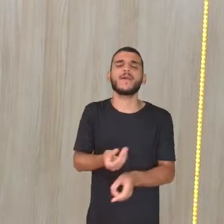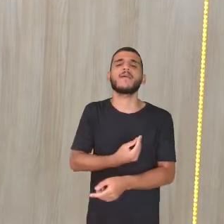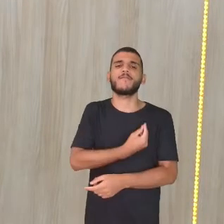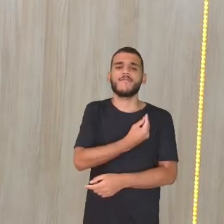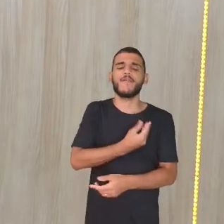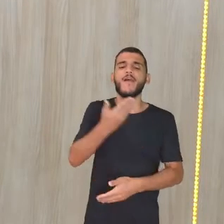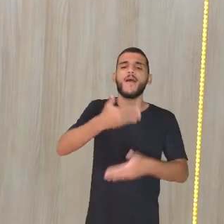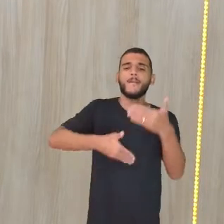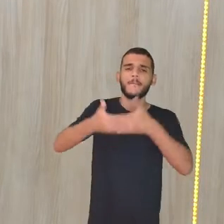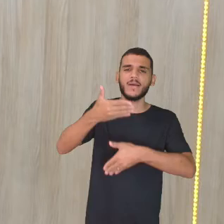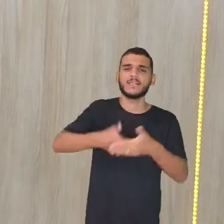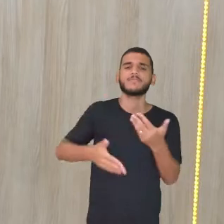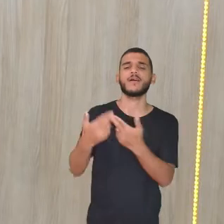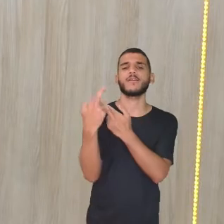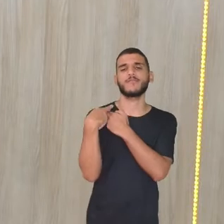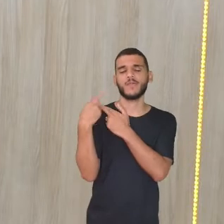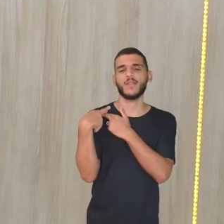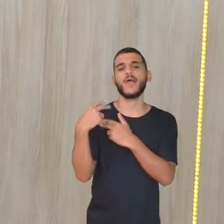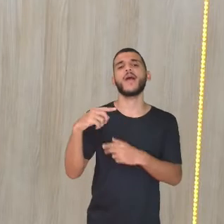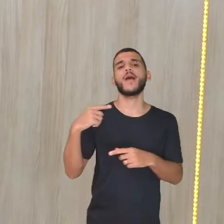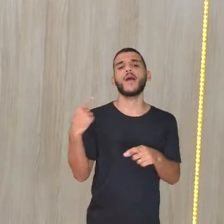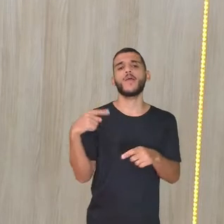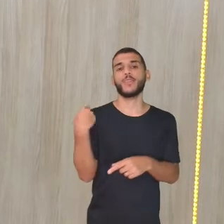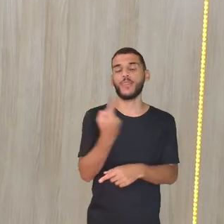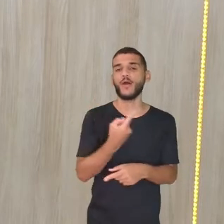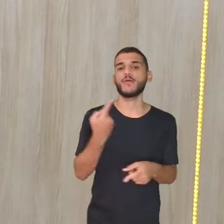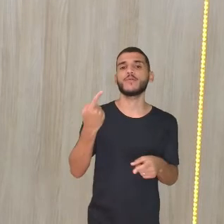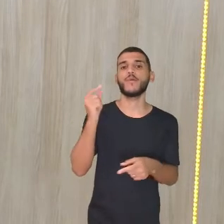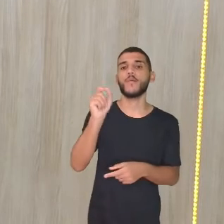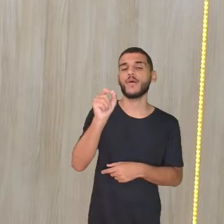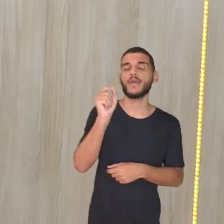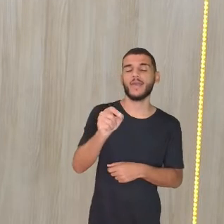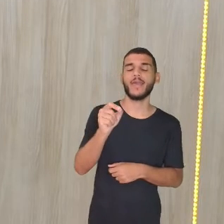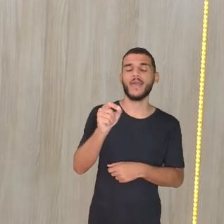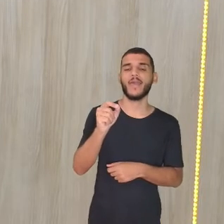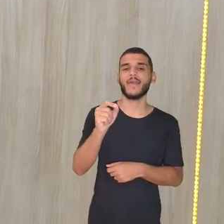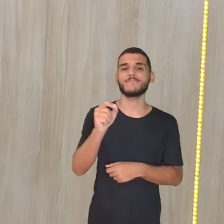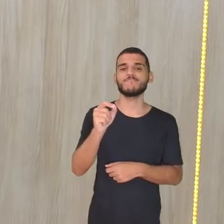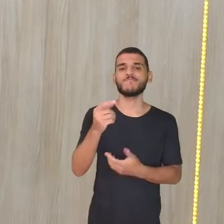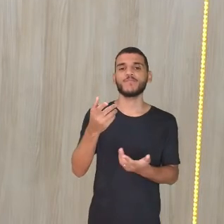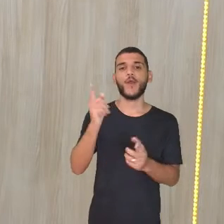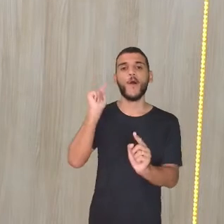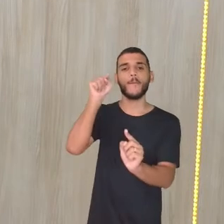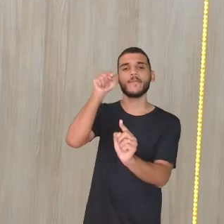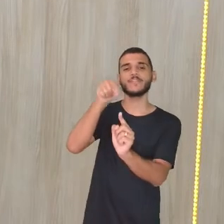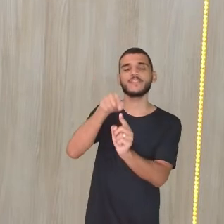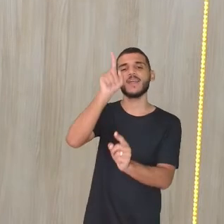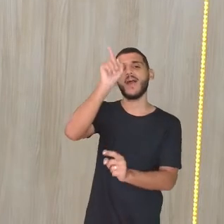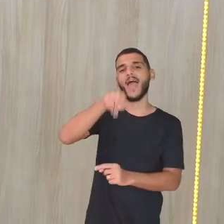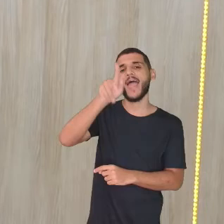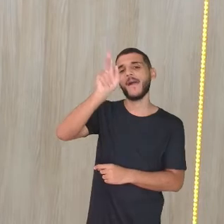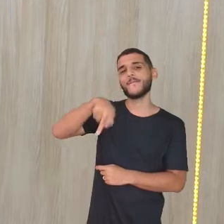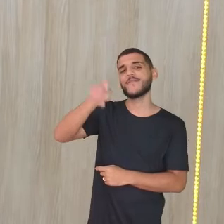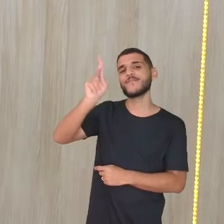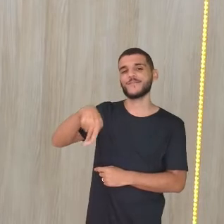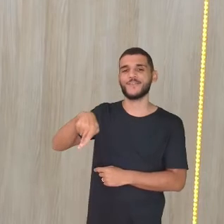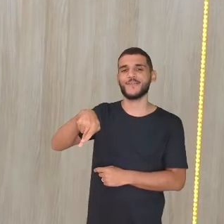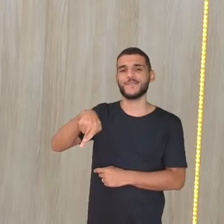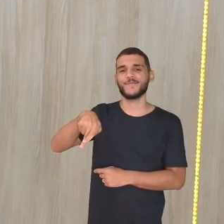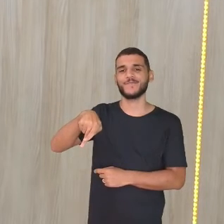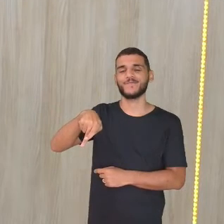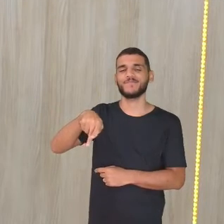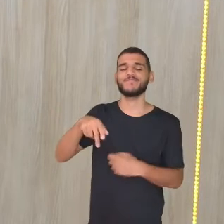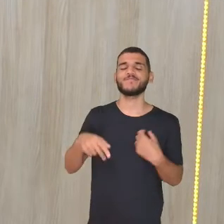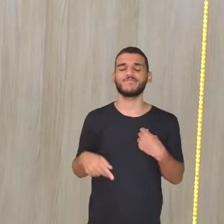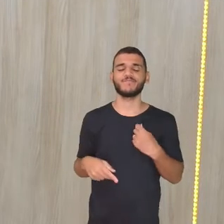Da nossa missão mesmo, que é ser professor, não é? Não apenas ter o título, mas realmente ser